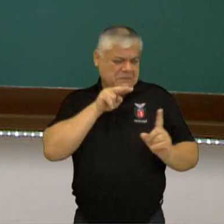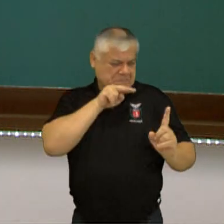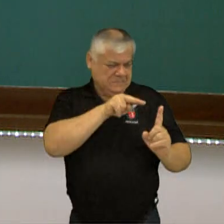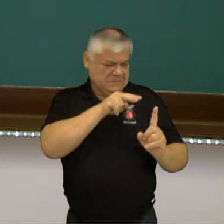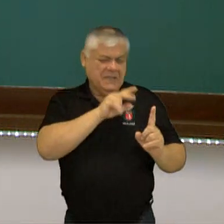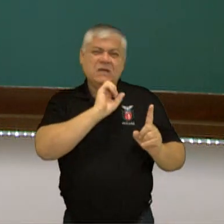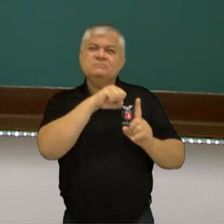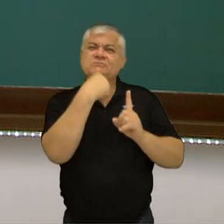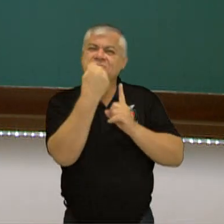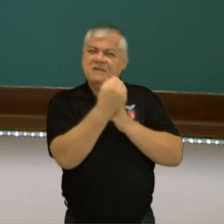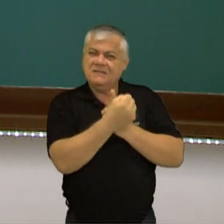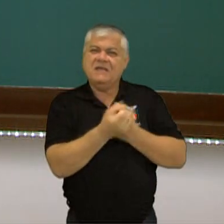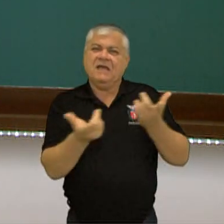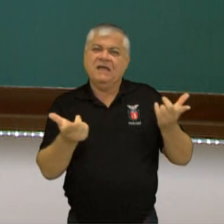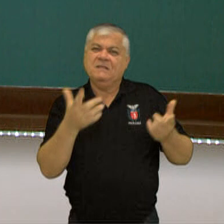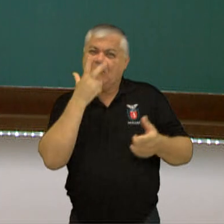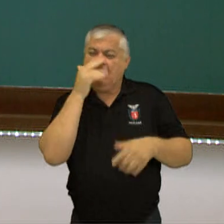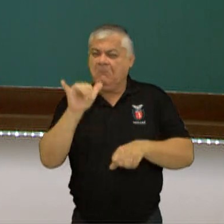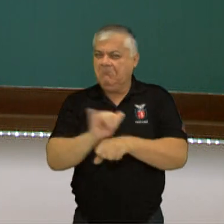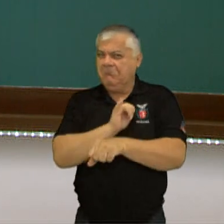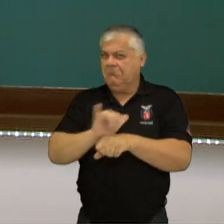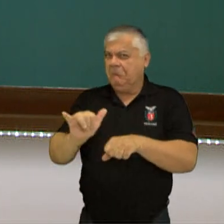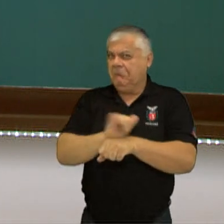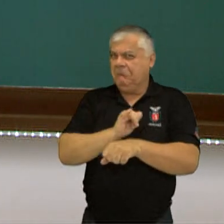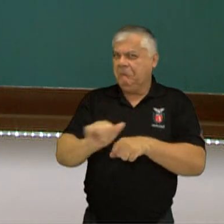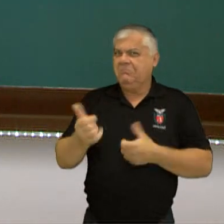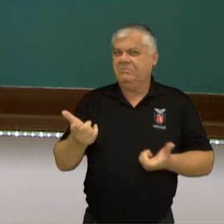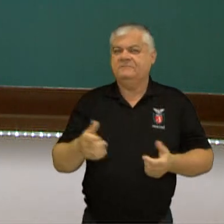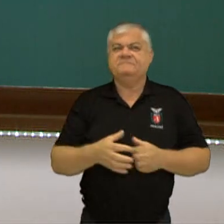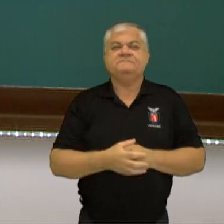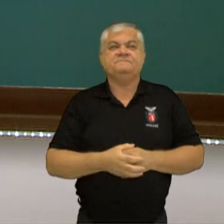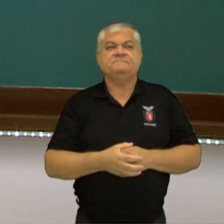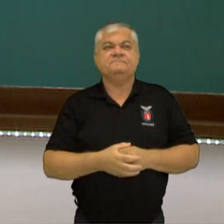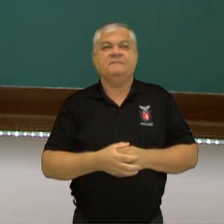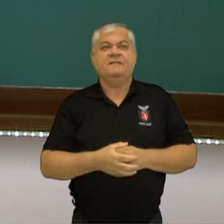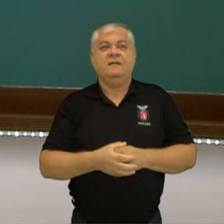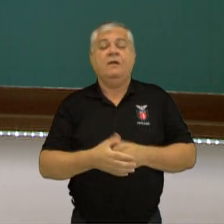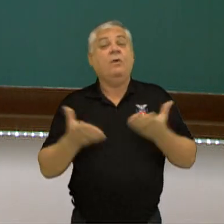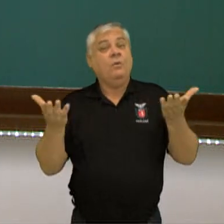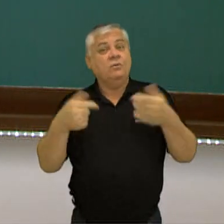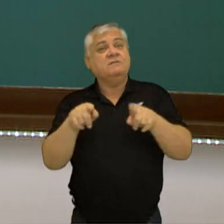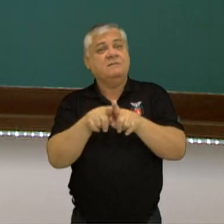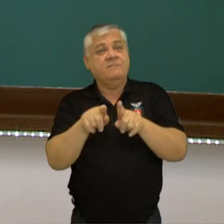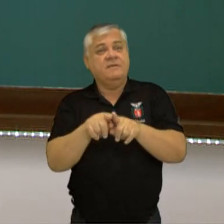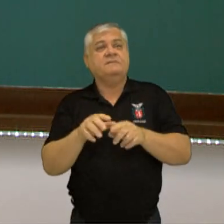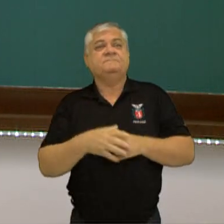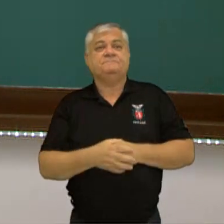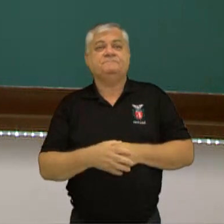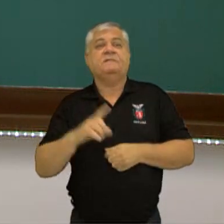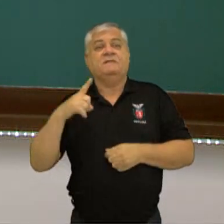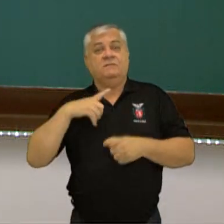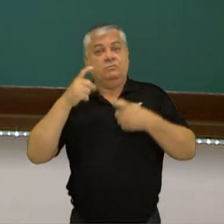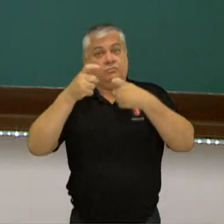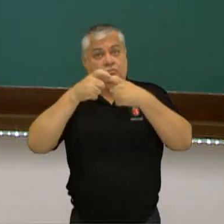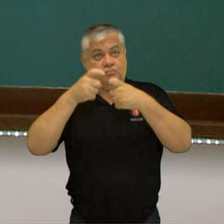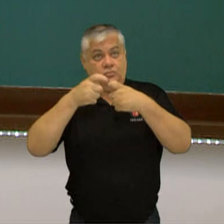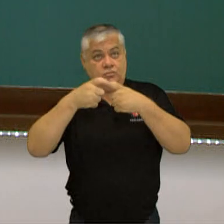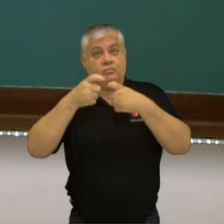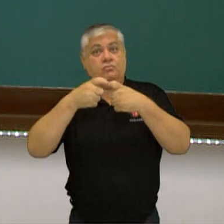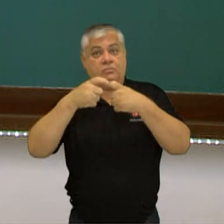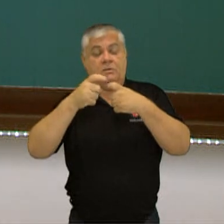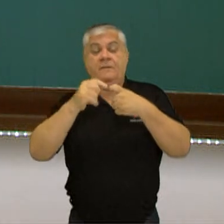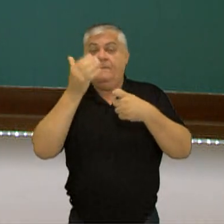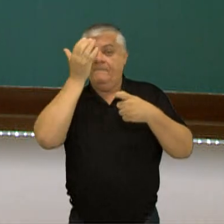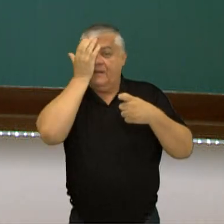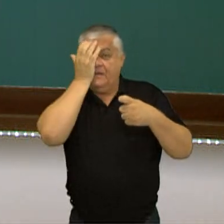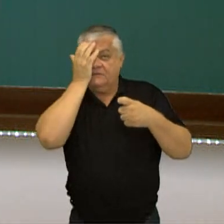vista hoje, não sei, tá? Fica a seu critério, tá, pessoal? Então, aqui tem o doutor, mais um com máscara,